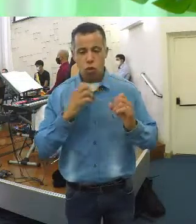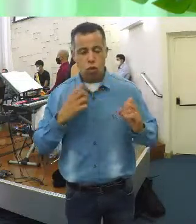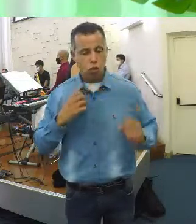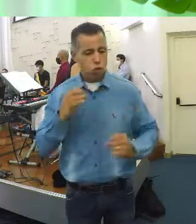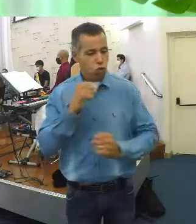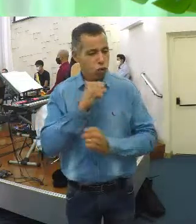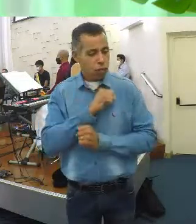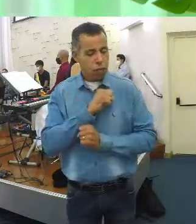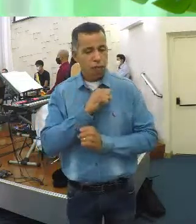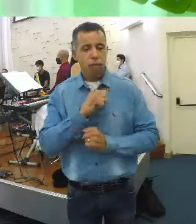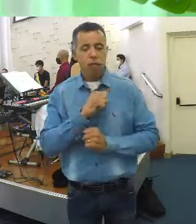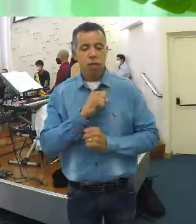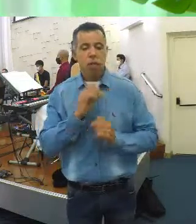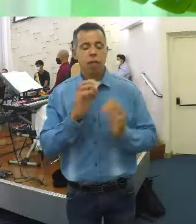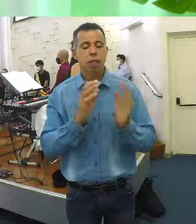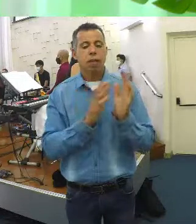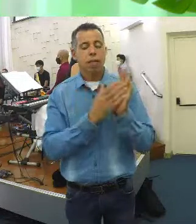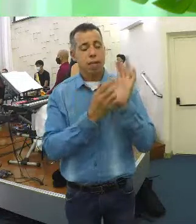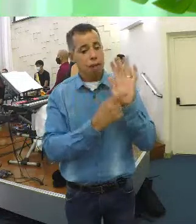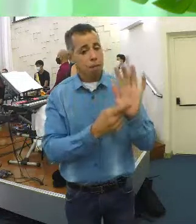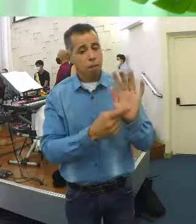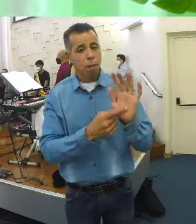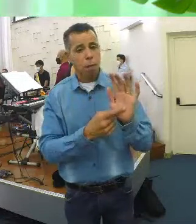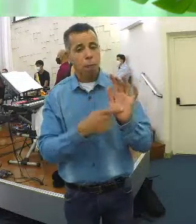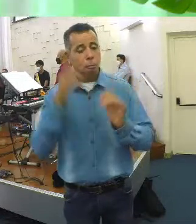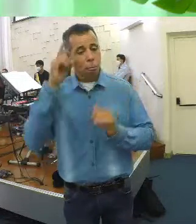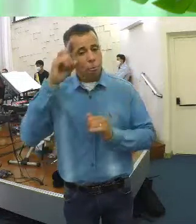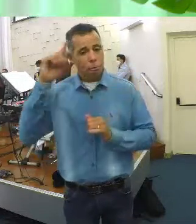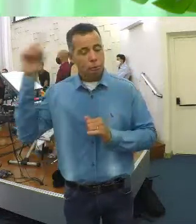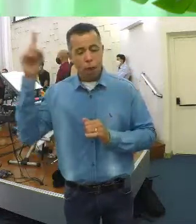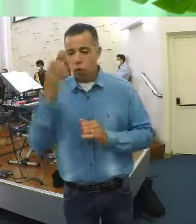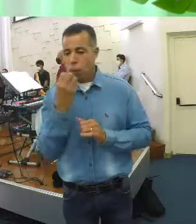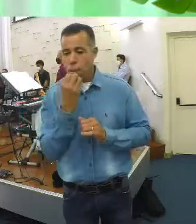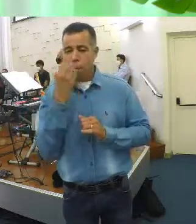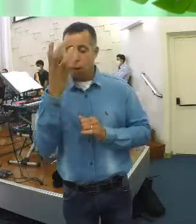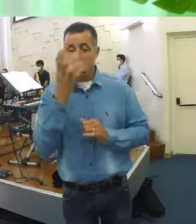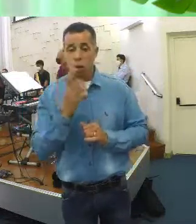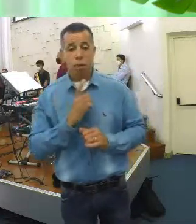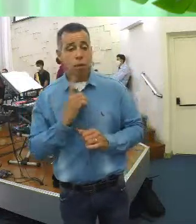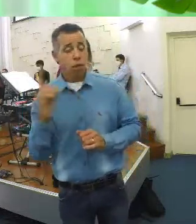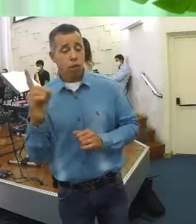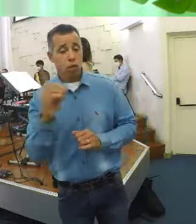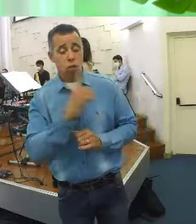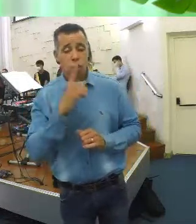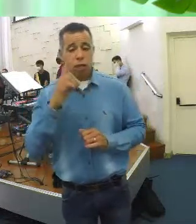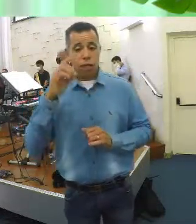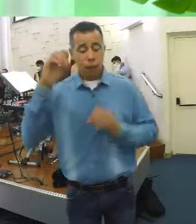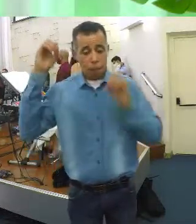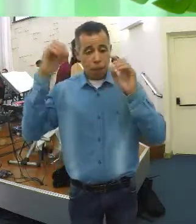Salmo 67, seja Deus gracioso para conosco e nos abençoe.